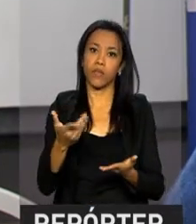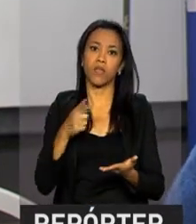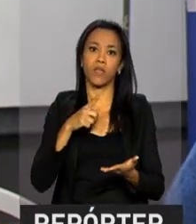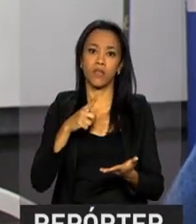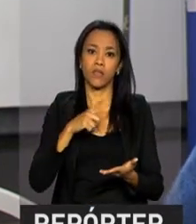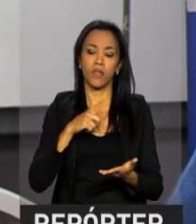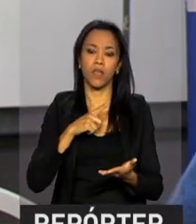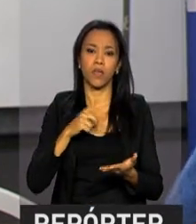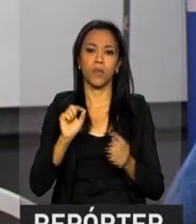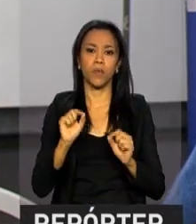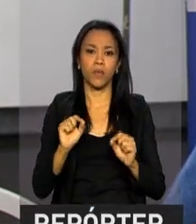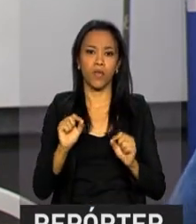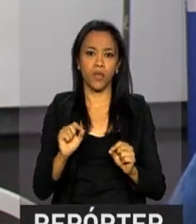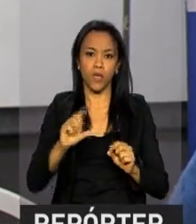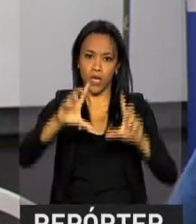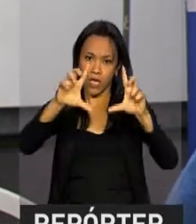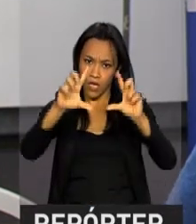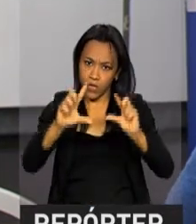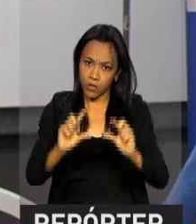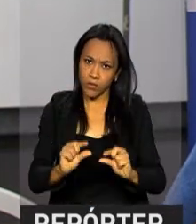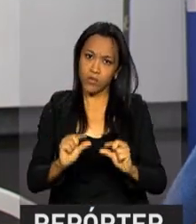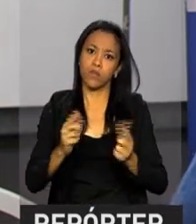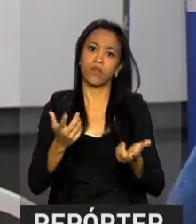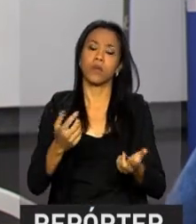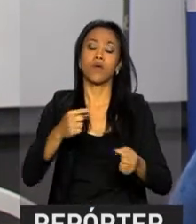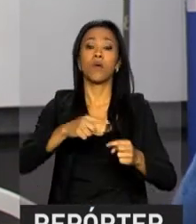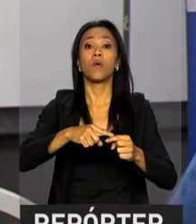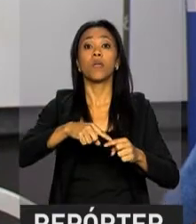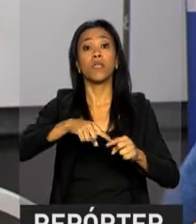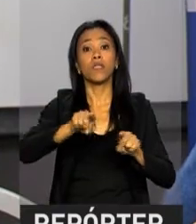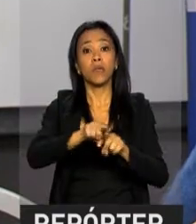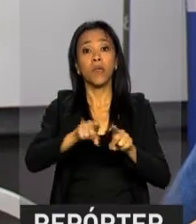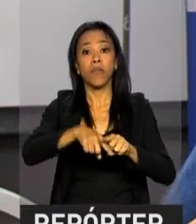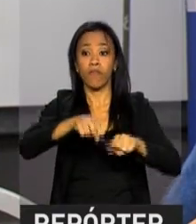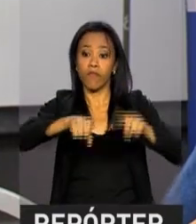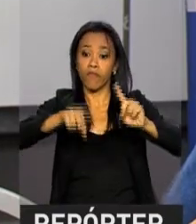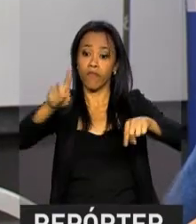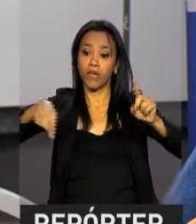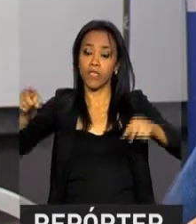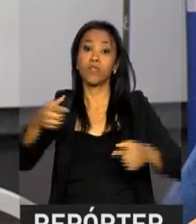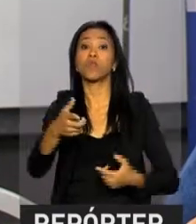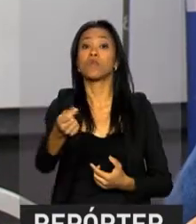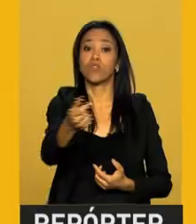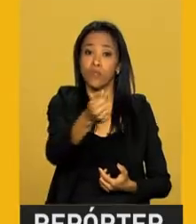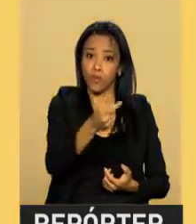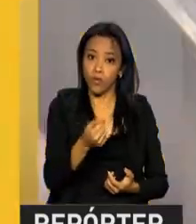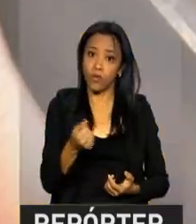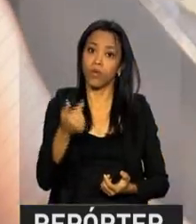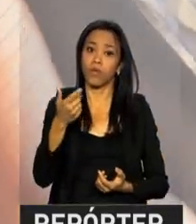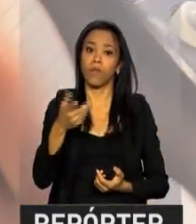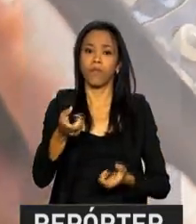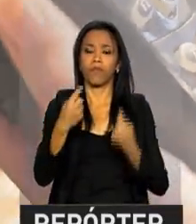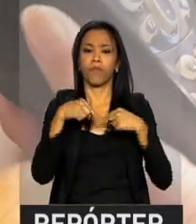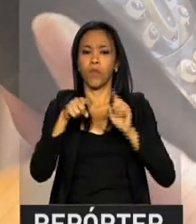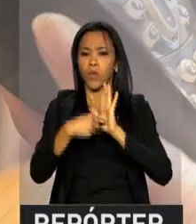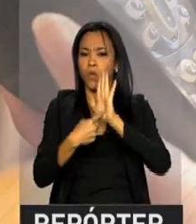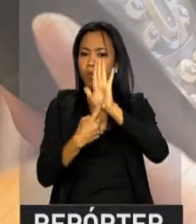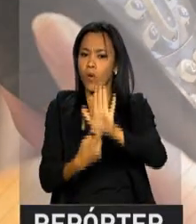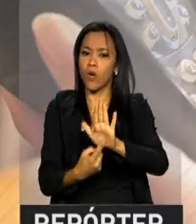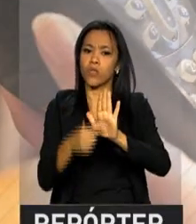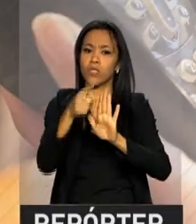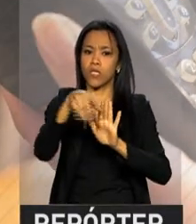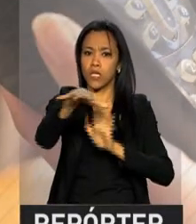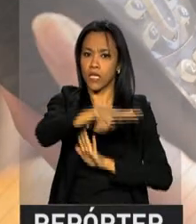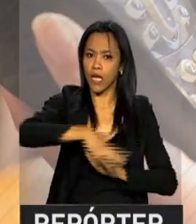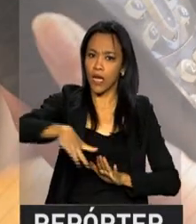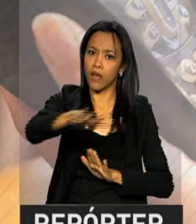da renda dada a redução da variação de preço na renda real mostra resultados mais positivos entre os destaques positivos do